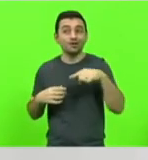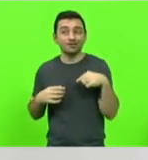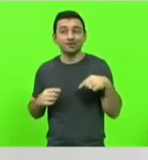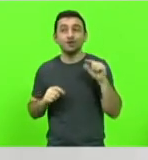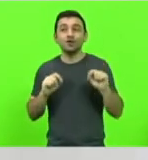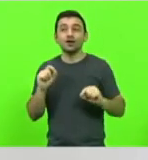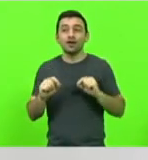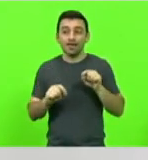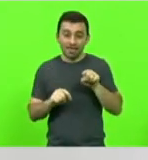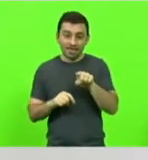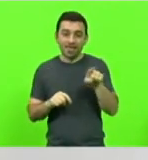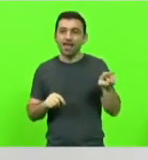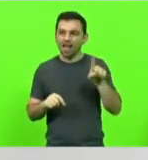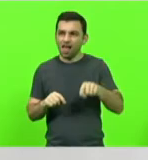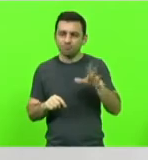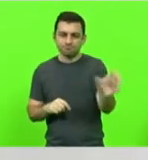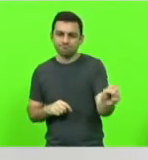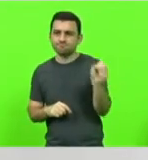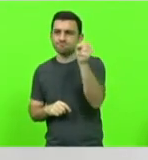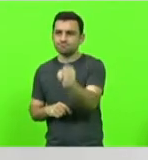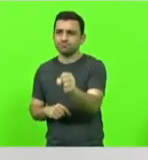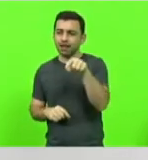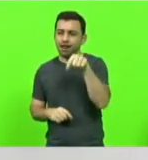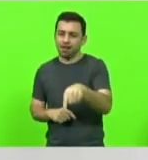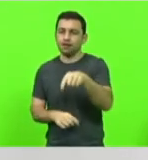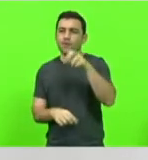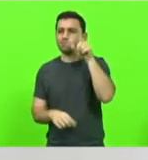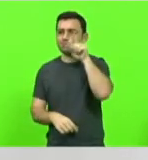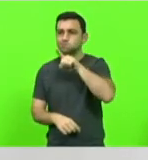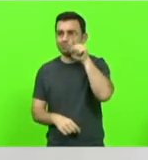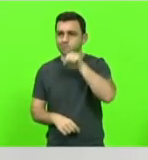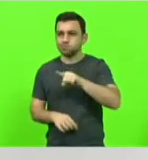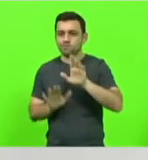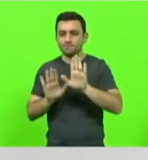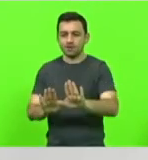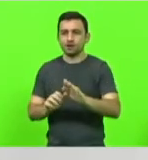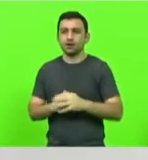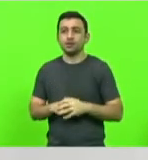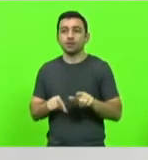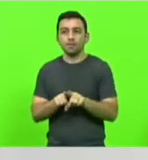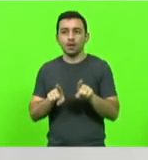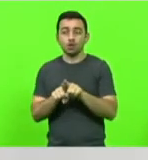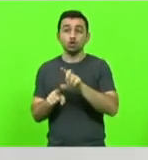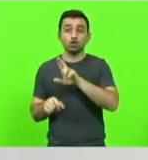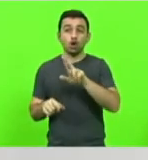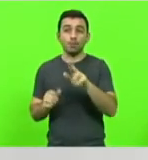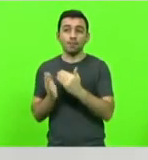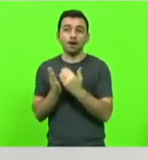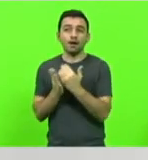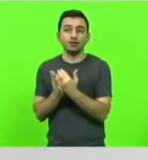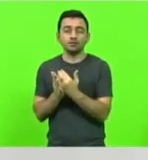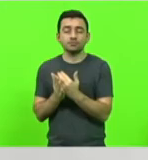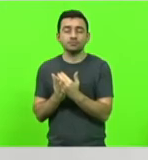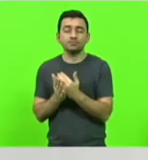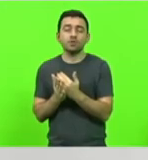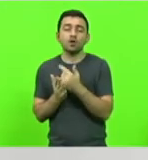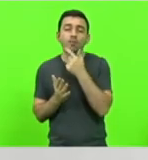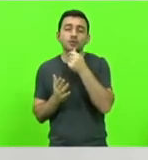ele está sendo extraditado para os Estados Unidos. E mais um nome citado por ele, né?